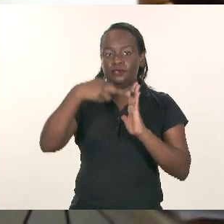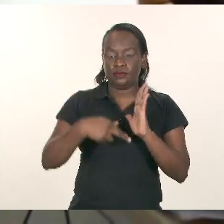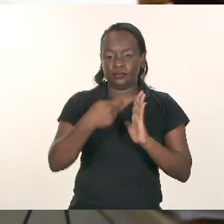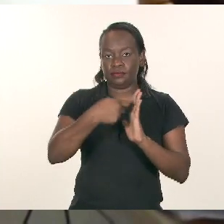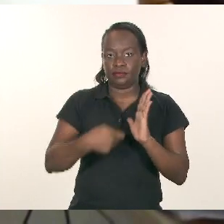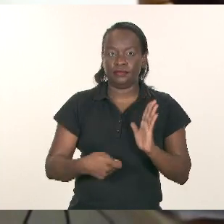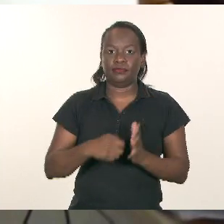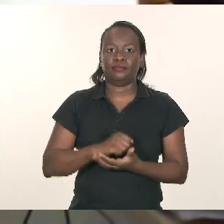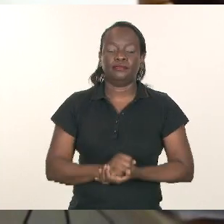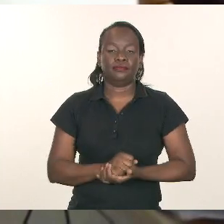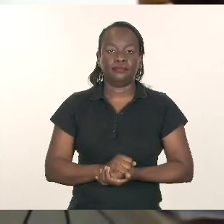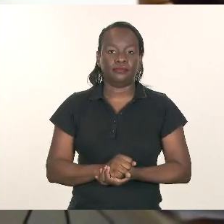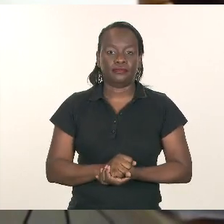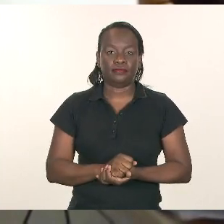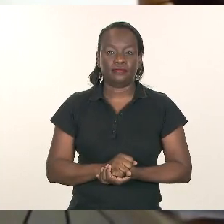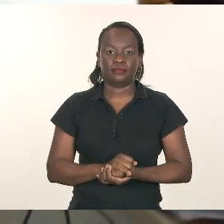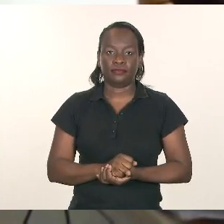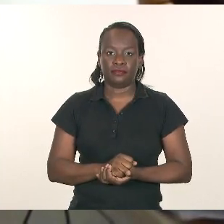forma final de redação.